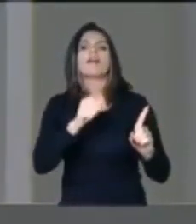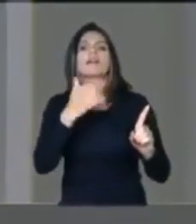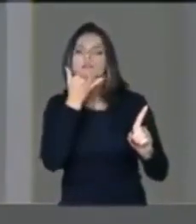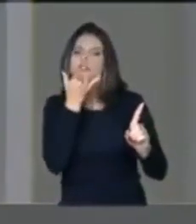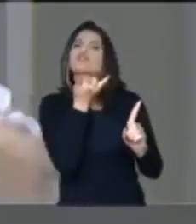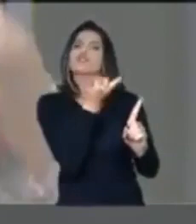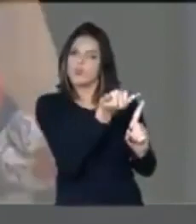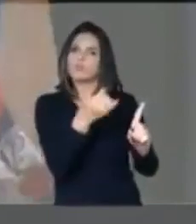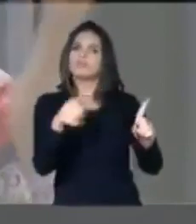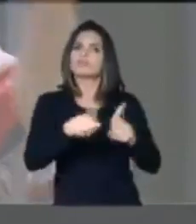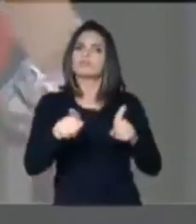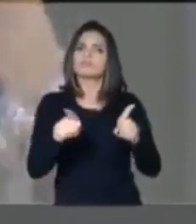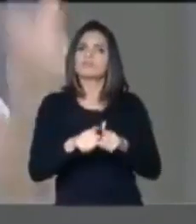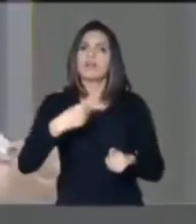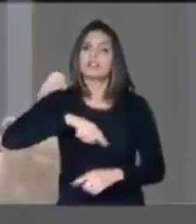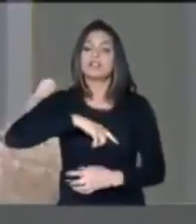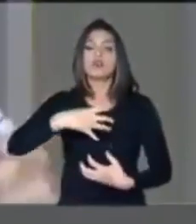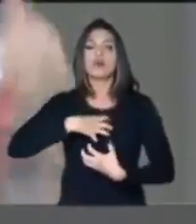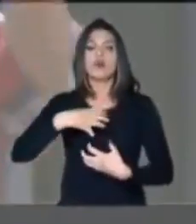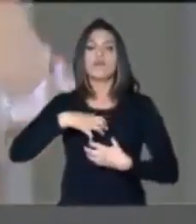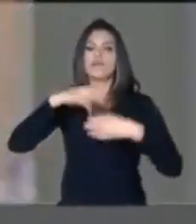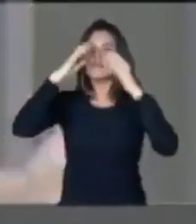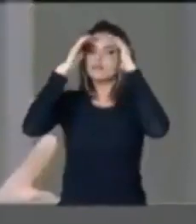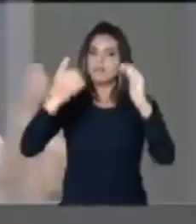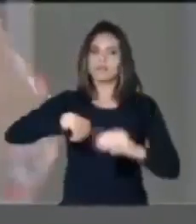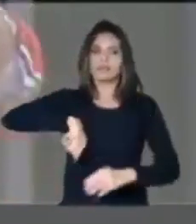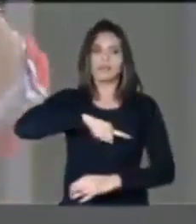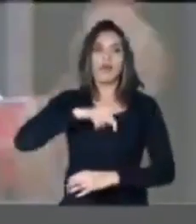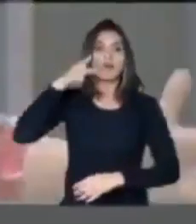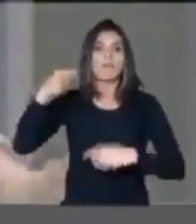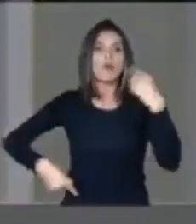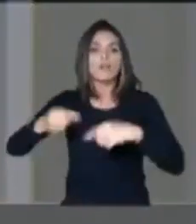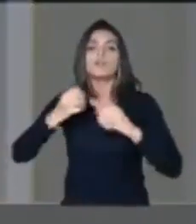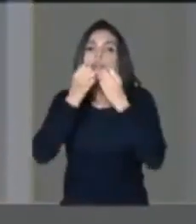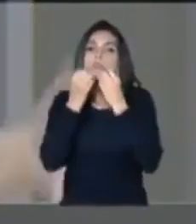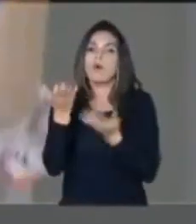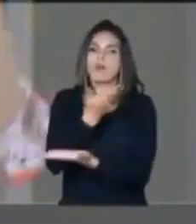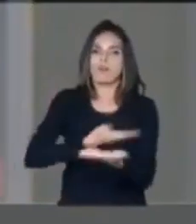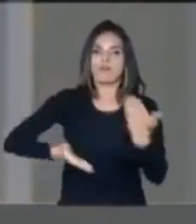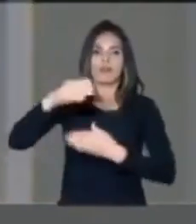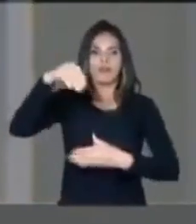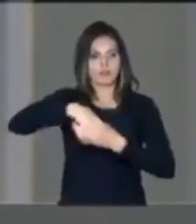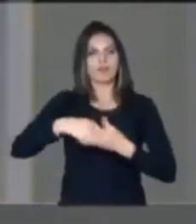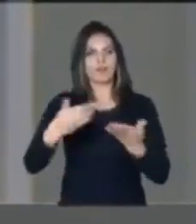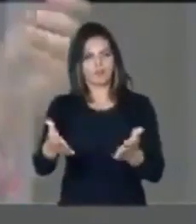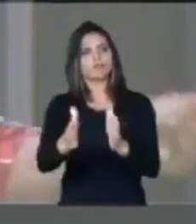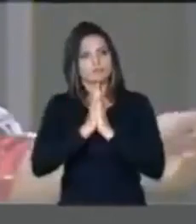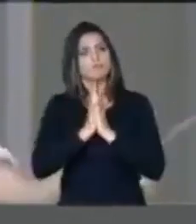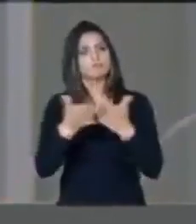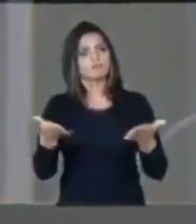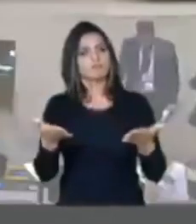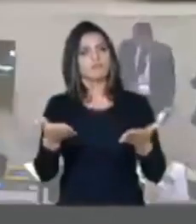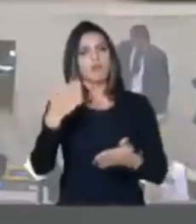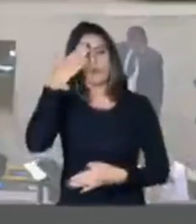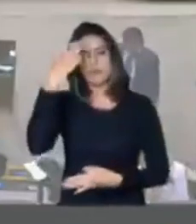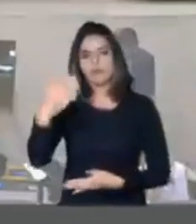se comportar em respeito ao parlamento, à política e à boa convivência aqui dentro. Muito obrigada, presidente.